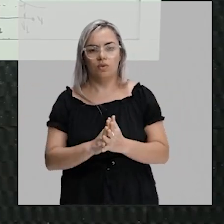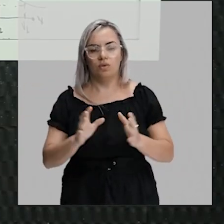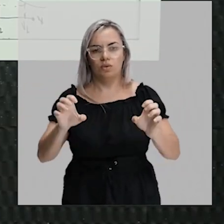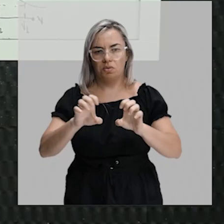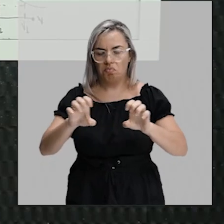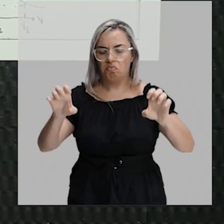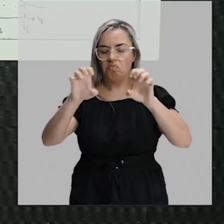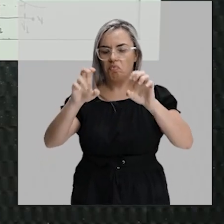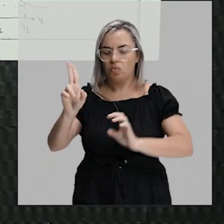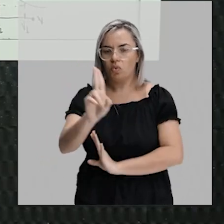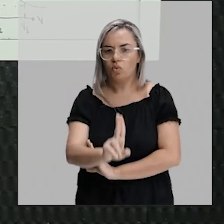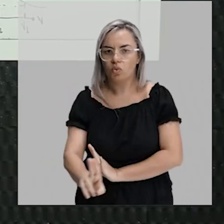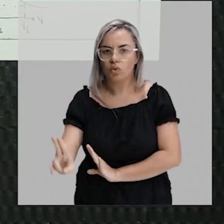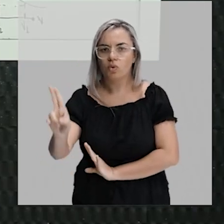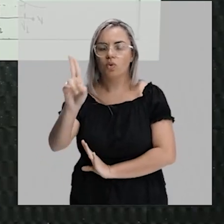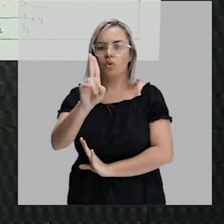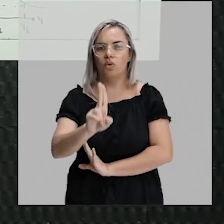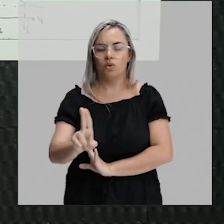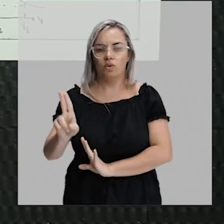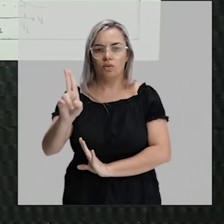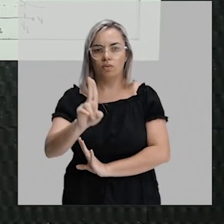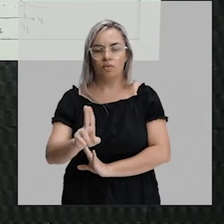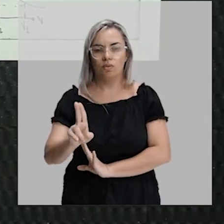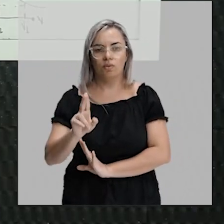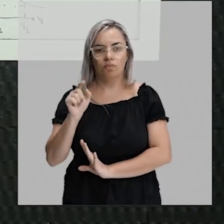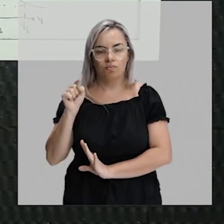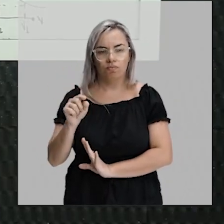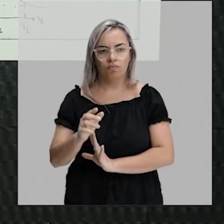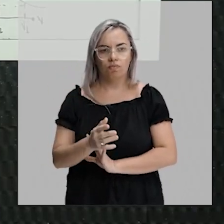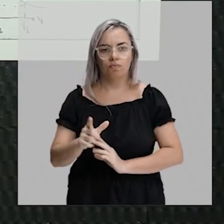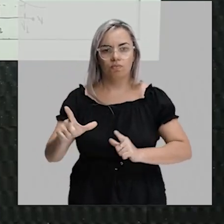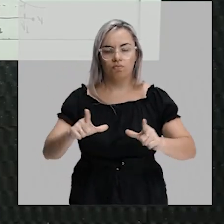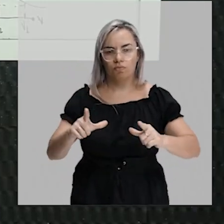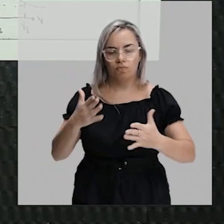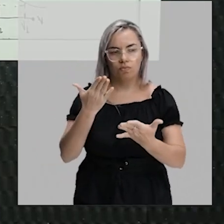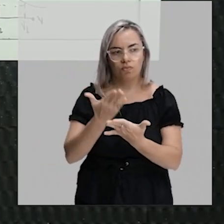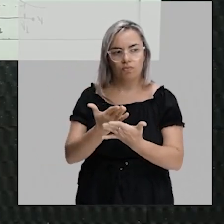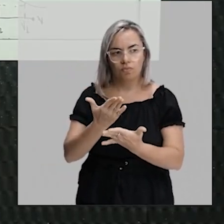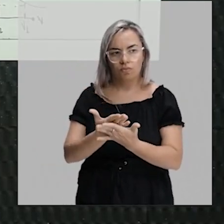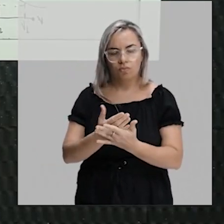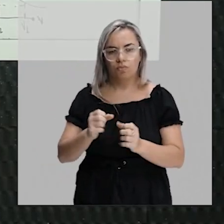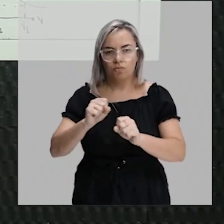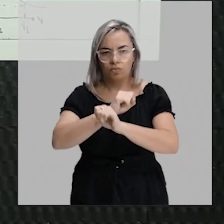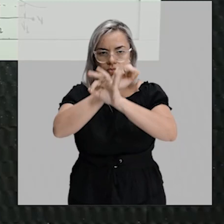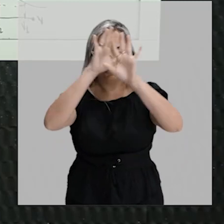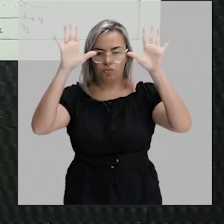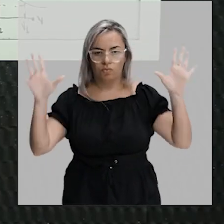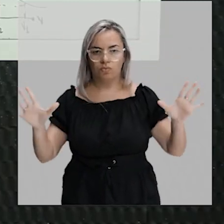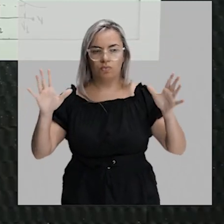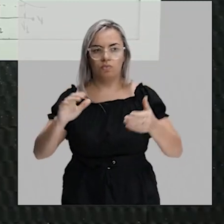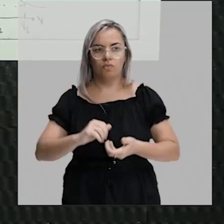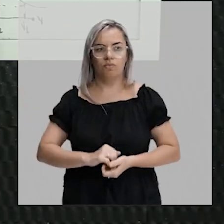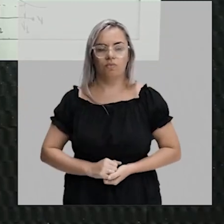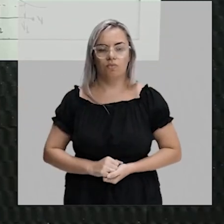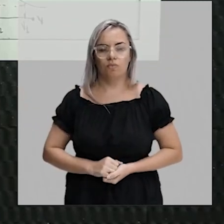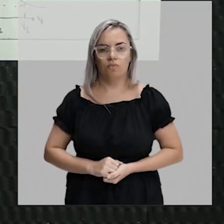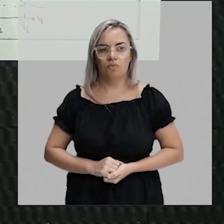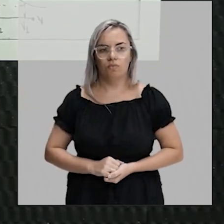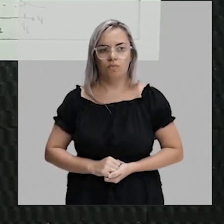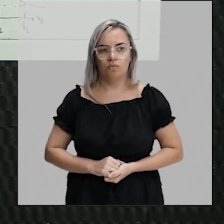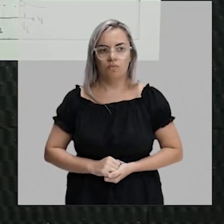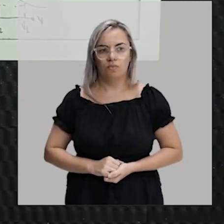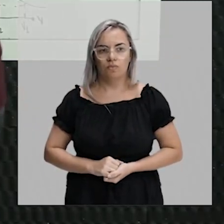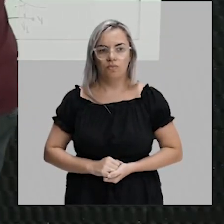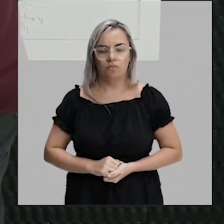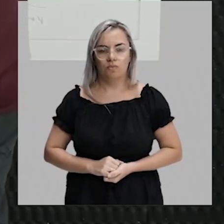bastante utilizada, tá certo? As unidades que nós trabalhamos aqui, só para deixar claro, né? As unidades que nós trabalhamos aqui é